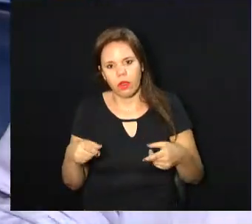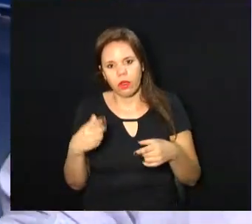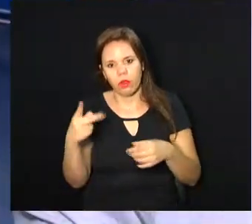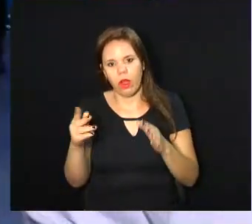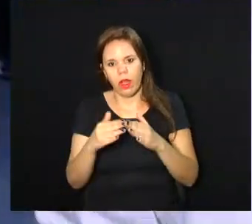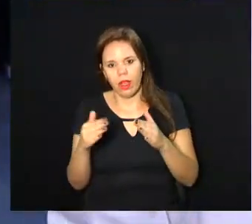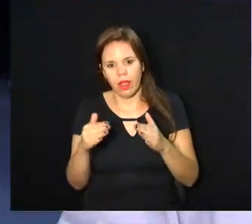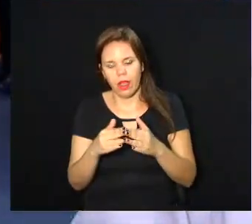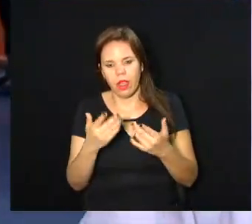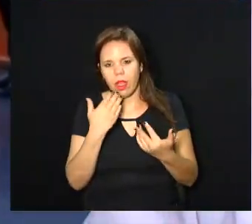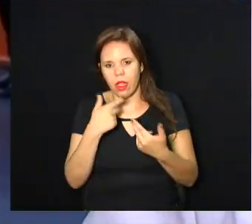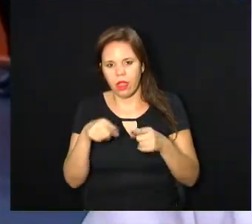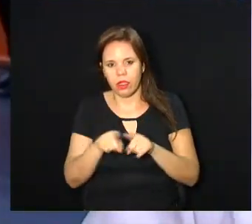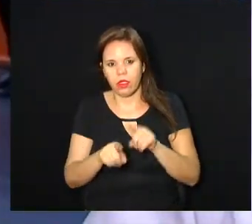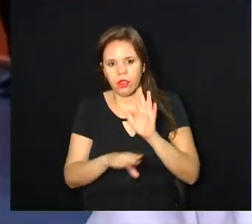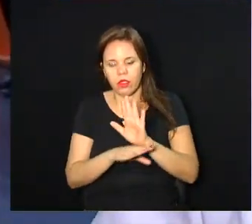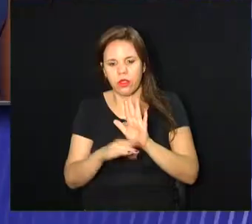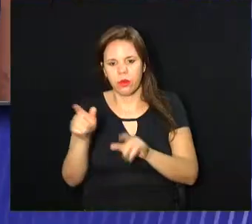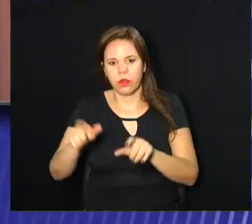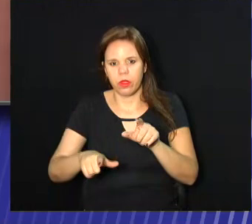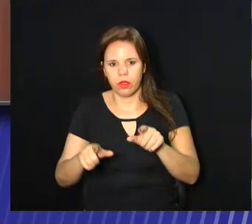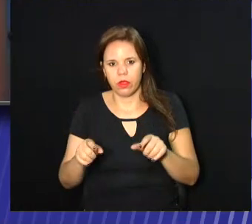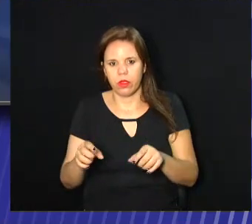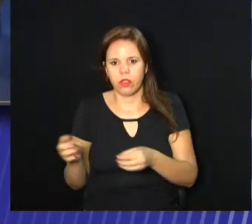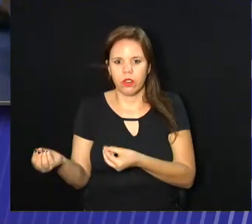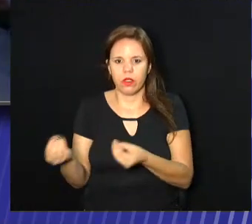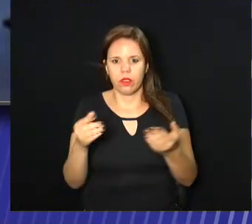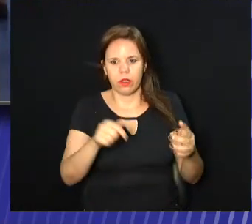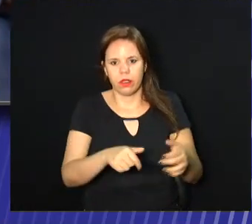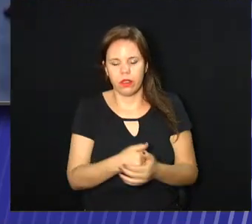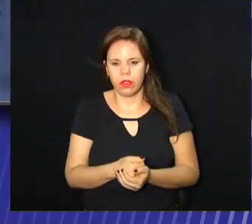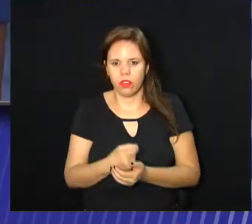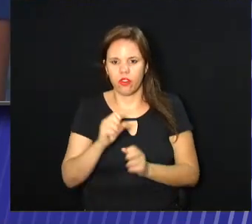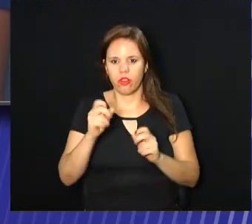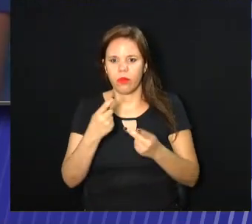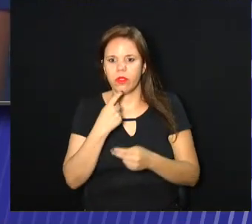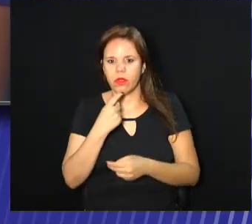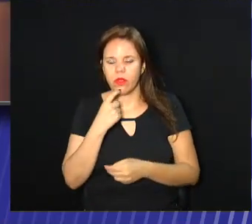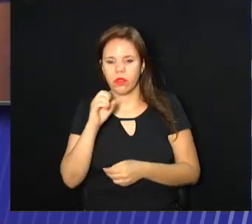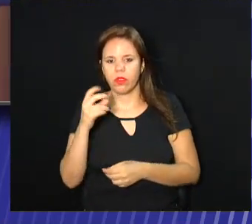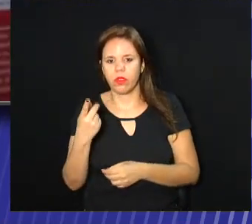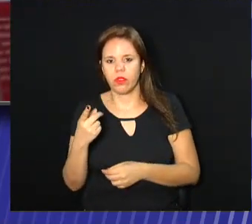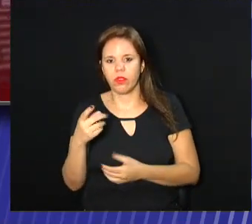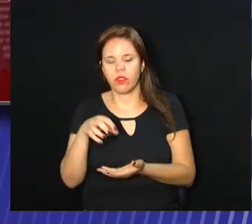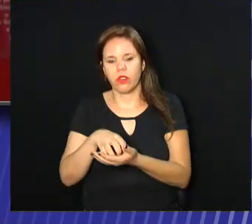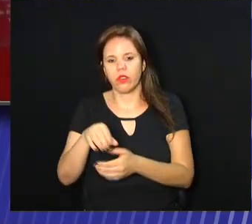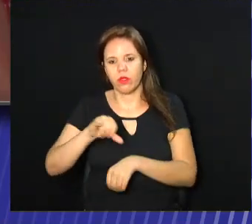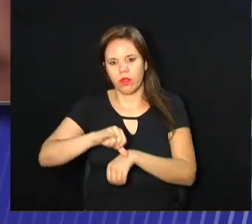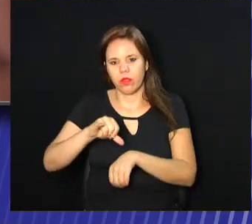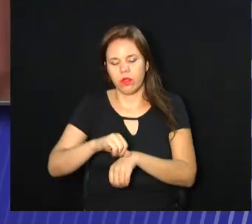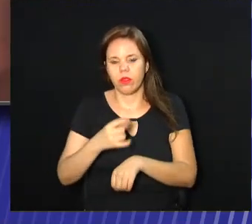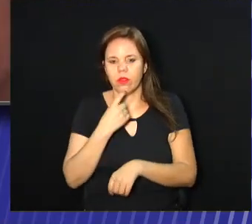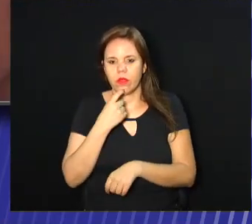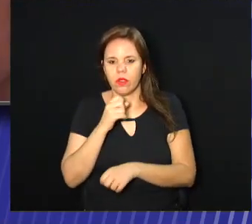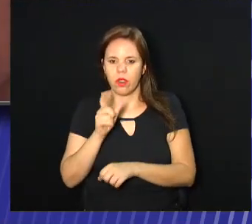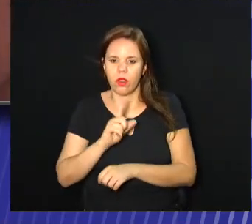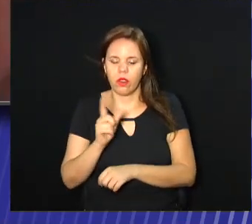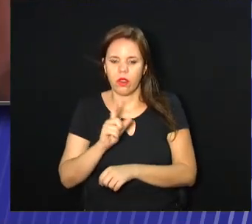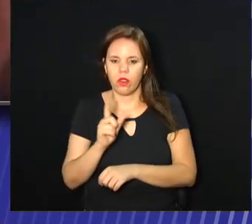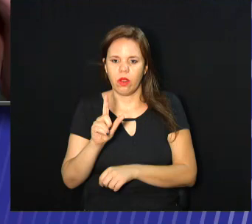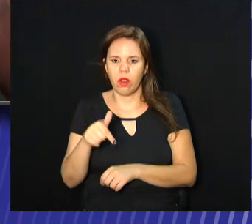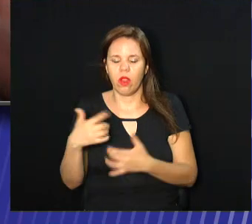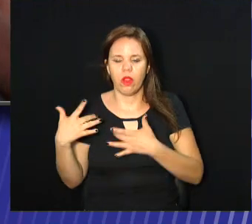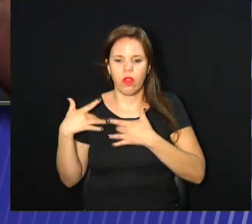sua casa, algum alimento para ajudar o outro, é só trazer aqui no Campinas Shopping ou na unidade lá do centro, que, claro, é